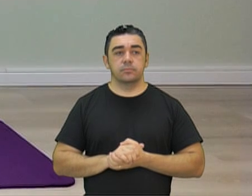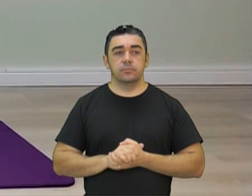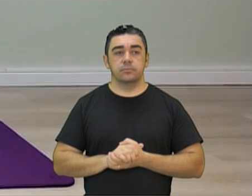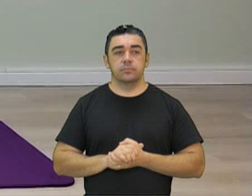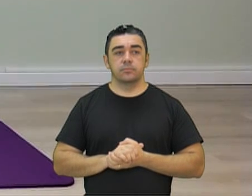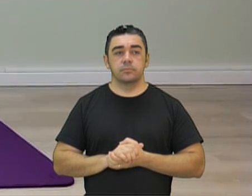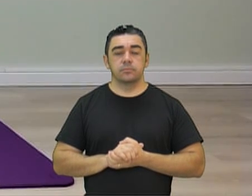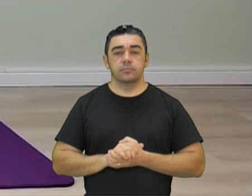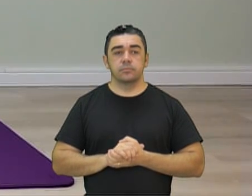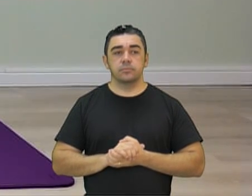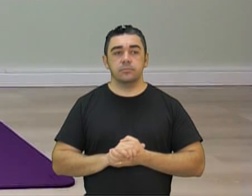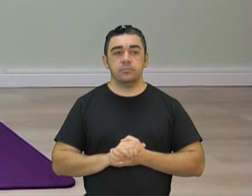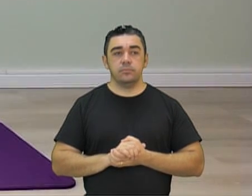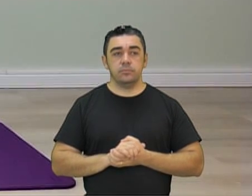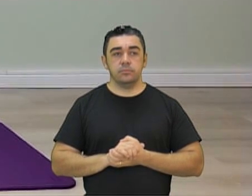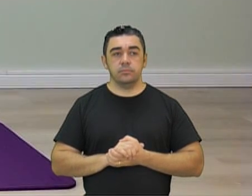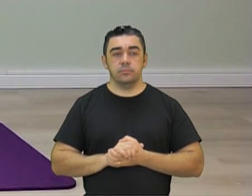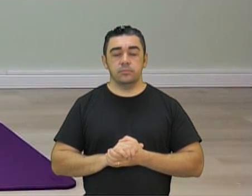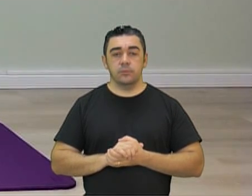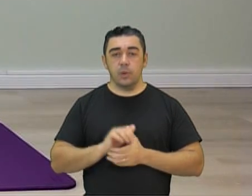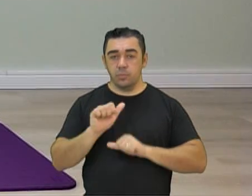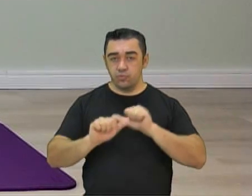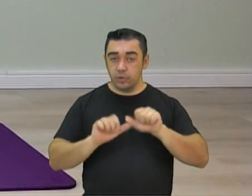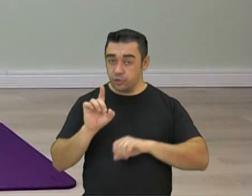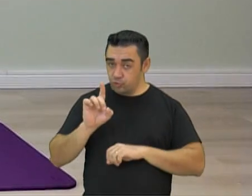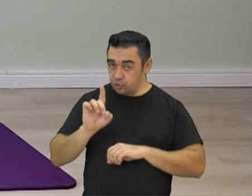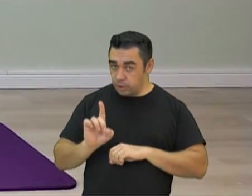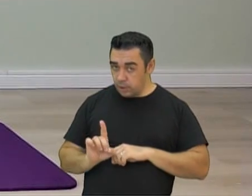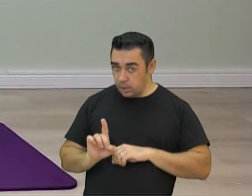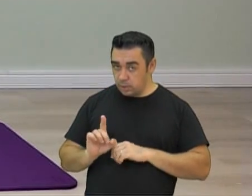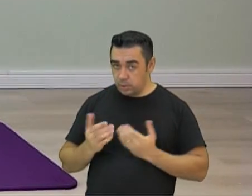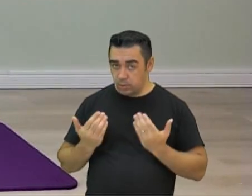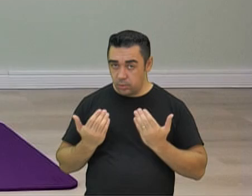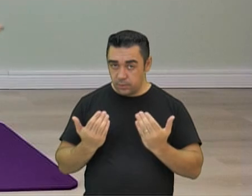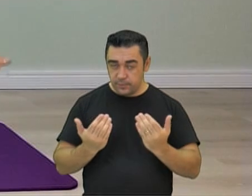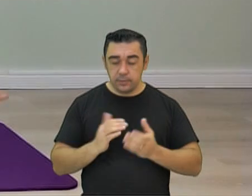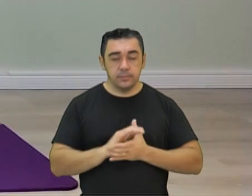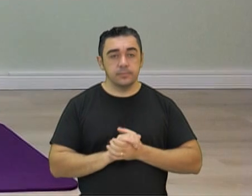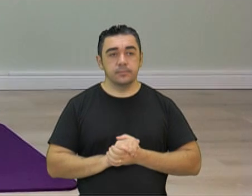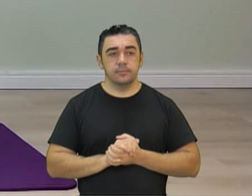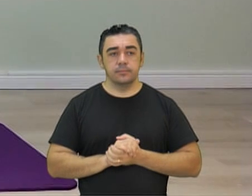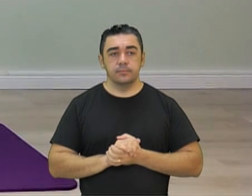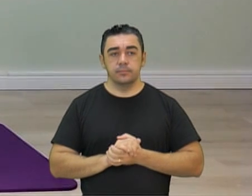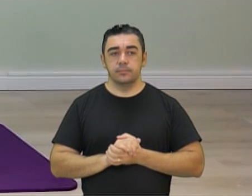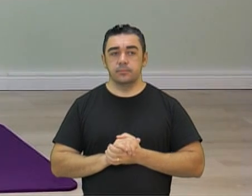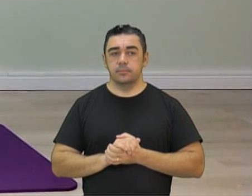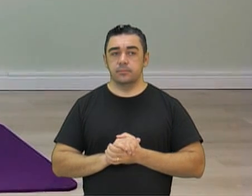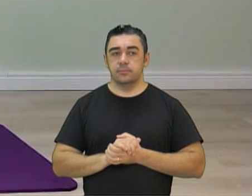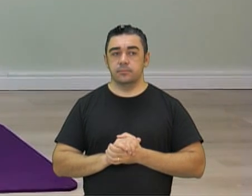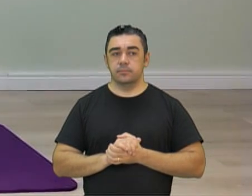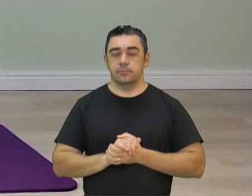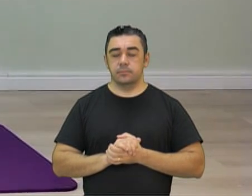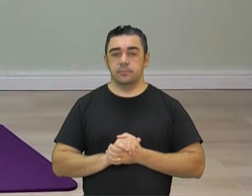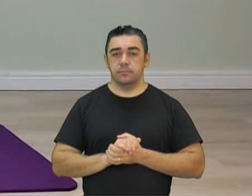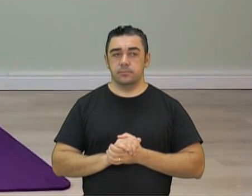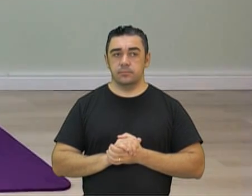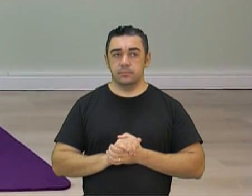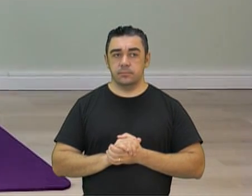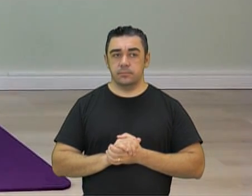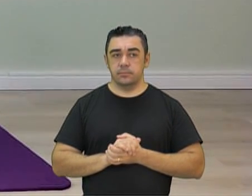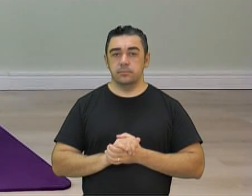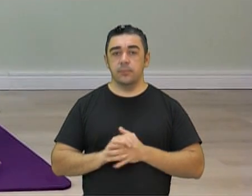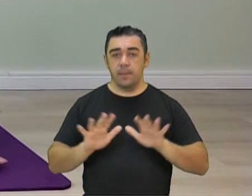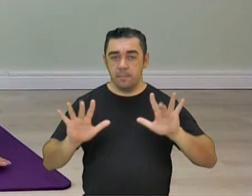exercício. Agora a nossa perna direita está lá na frente. Mãos entre os pés, mão toda no